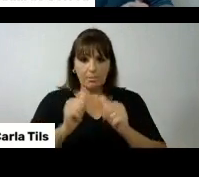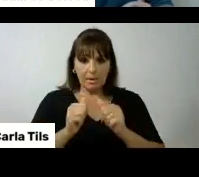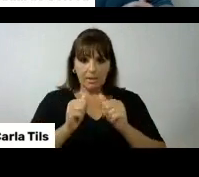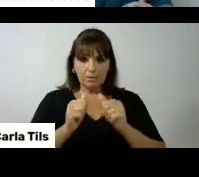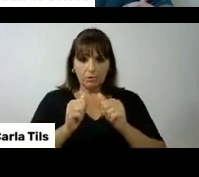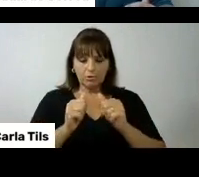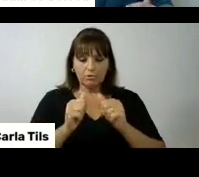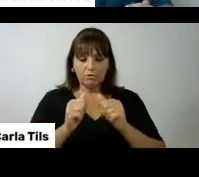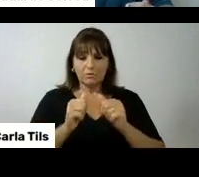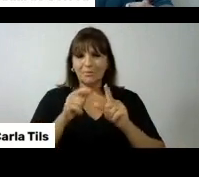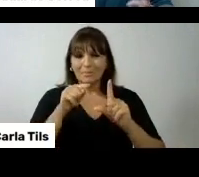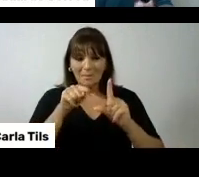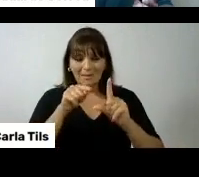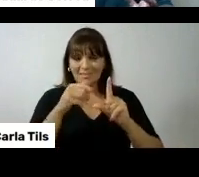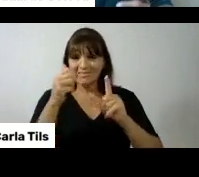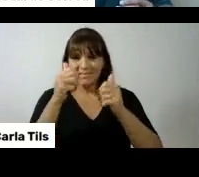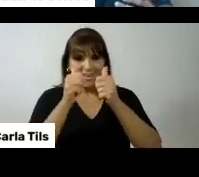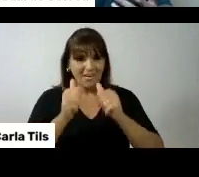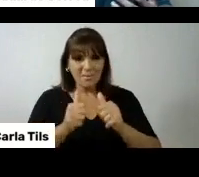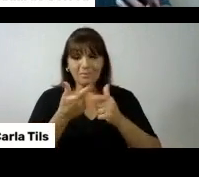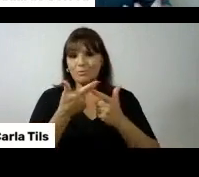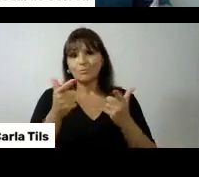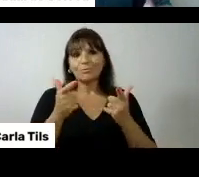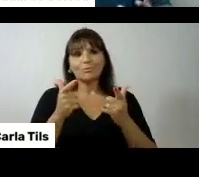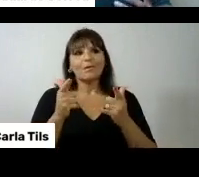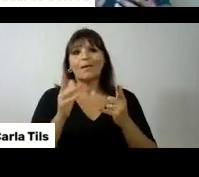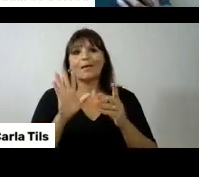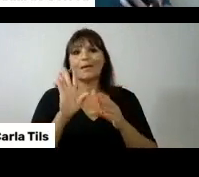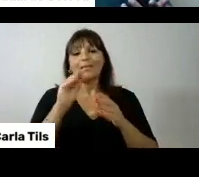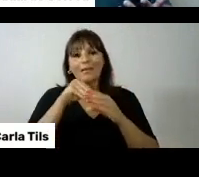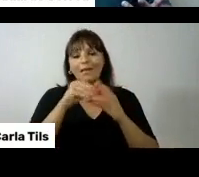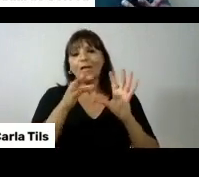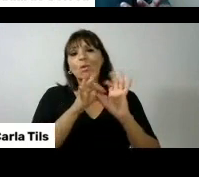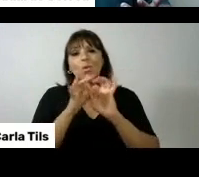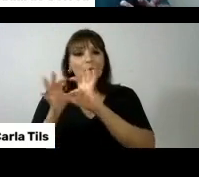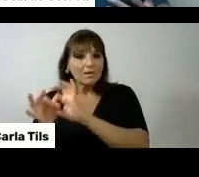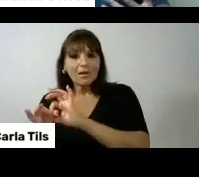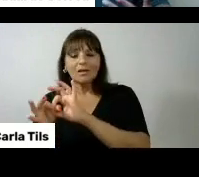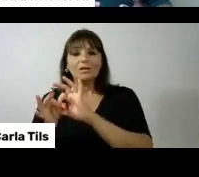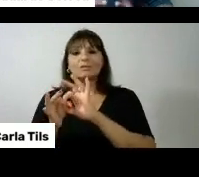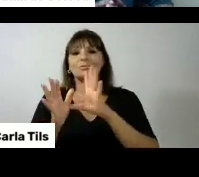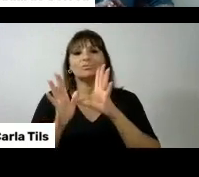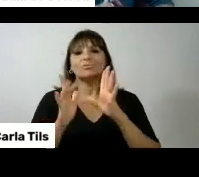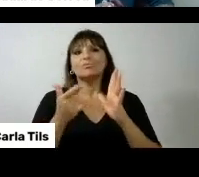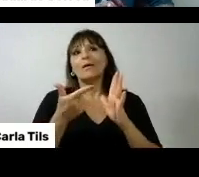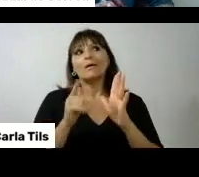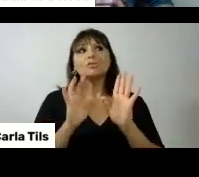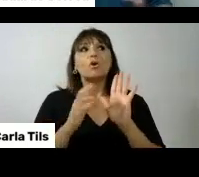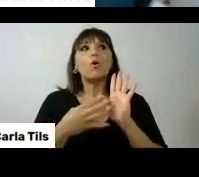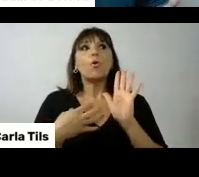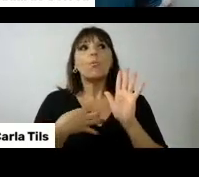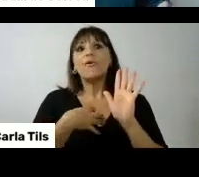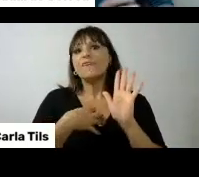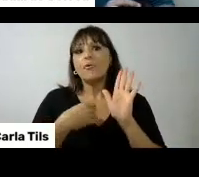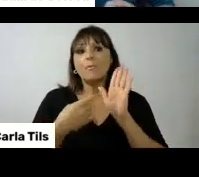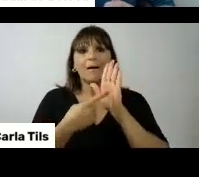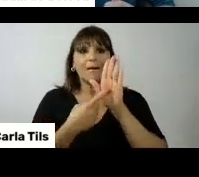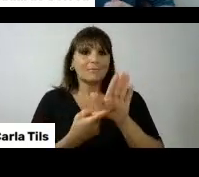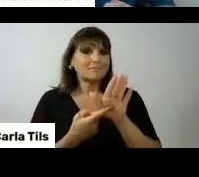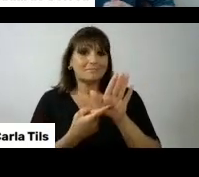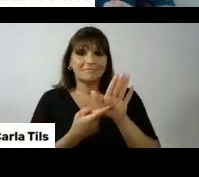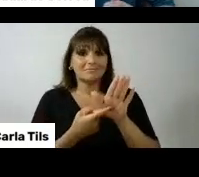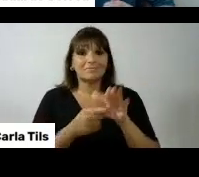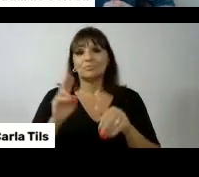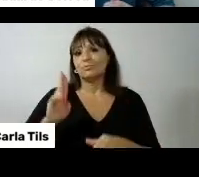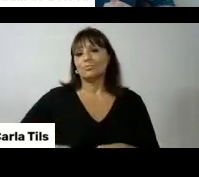aquela imagem não faz parte do contexto, ou é apenas demonstrativa, apenas de forma de apresentação, o meu usuário não precisa encontrar